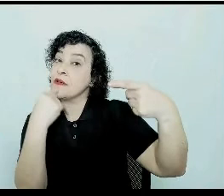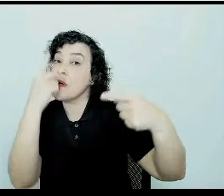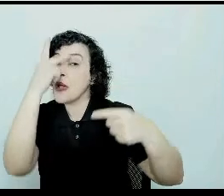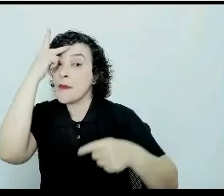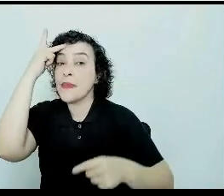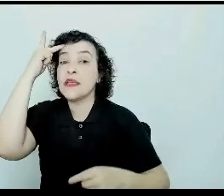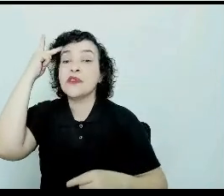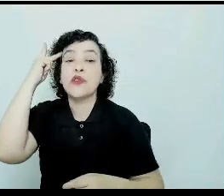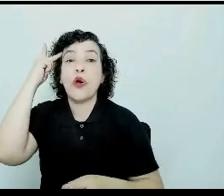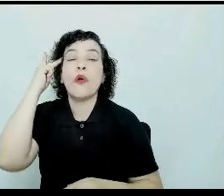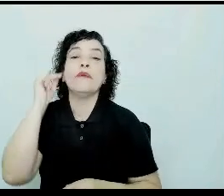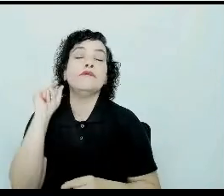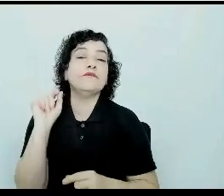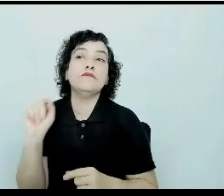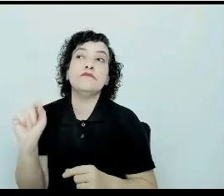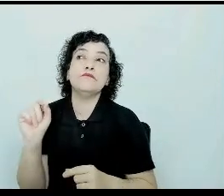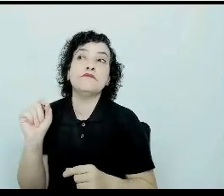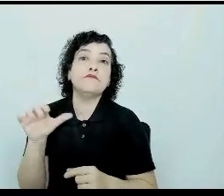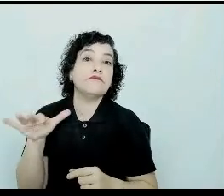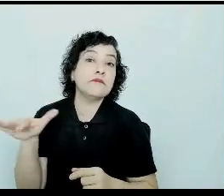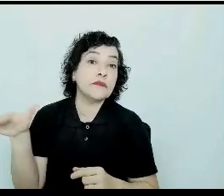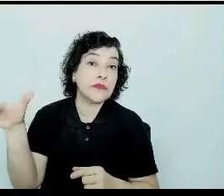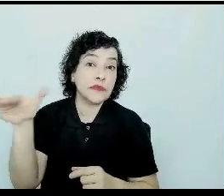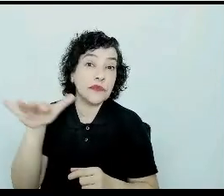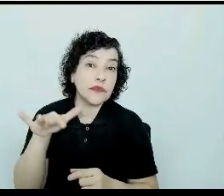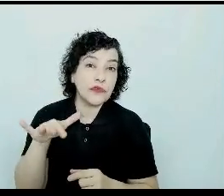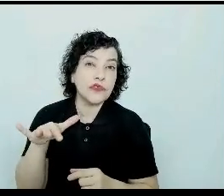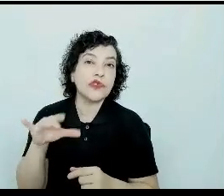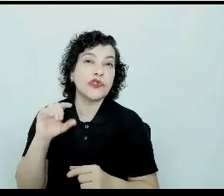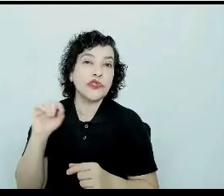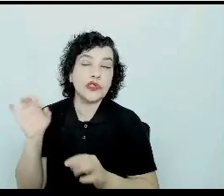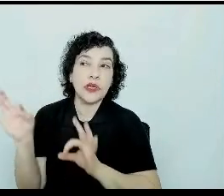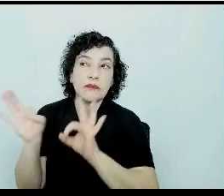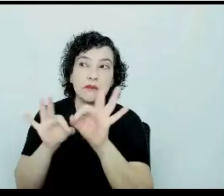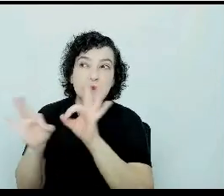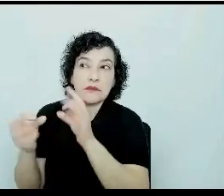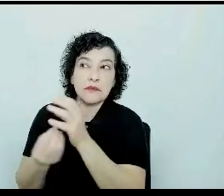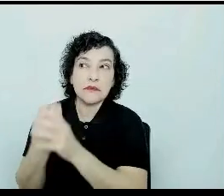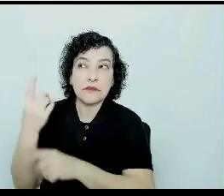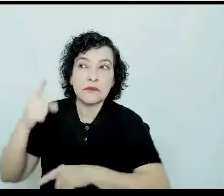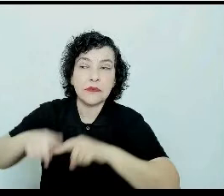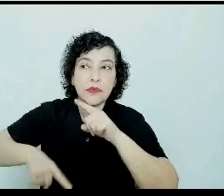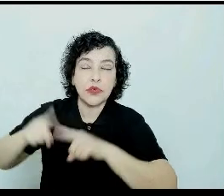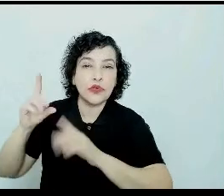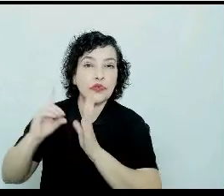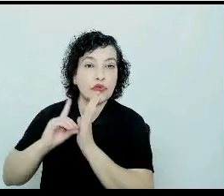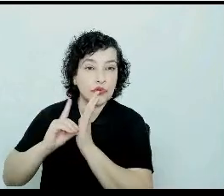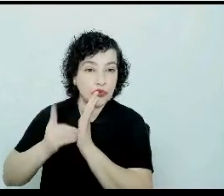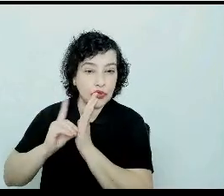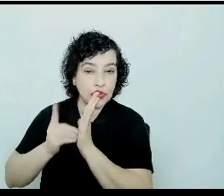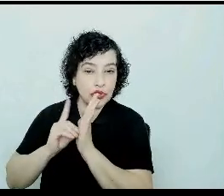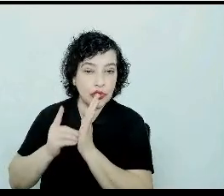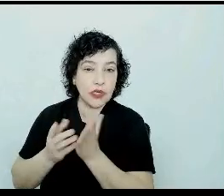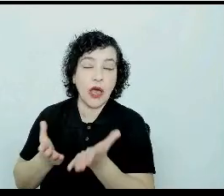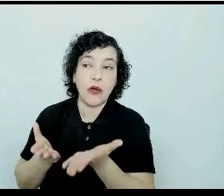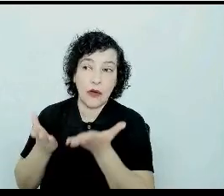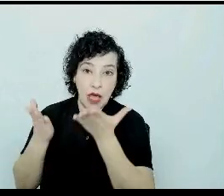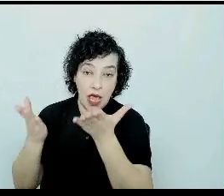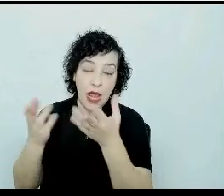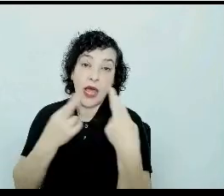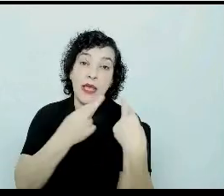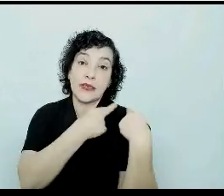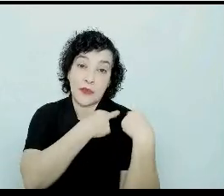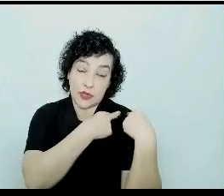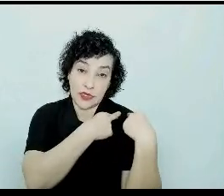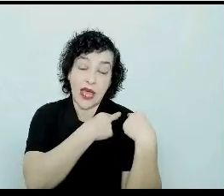né, o perfil dentro daquele processo, né, de construção de produto digital, que é a pessoa que ficaria responsável, né,